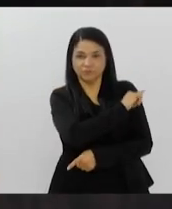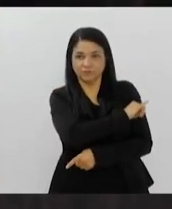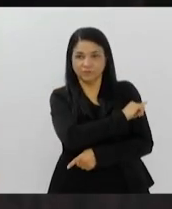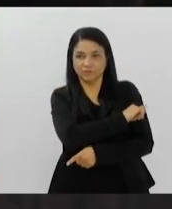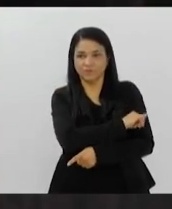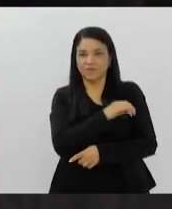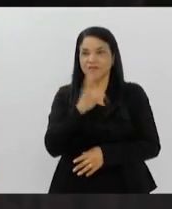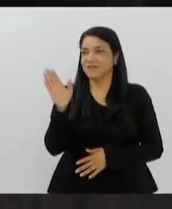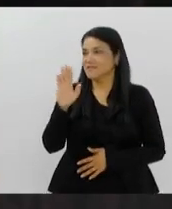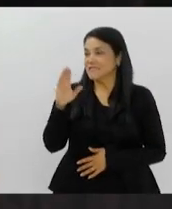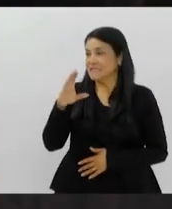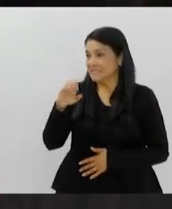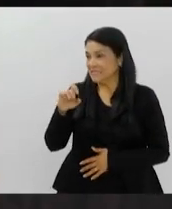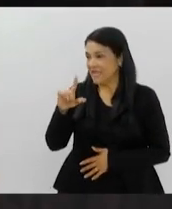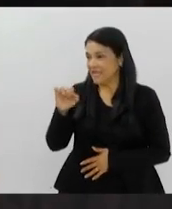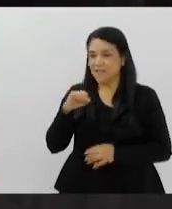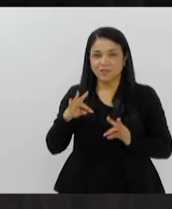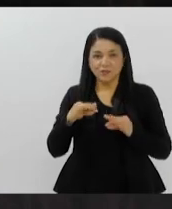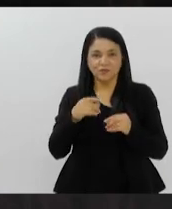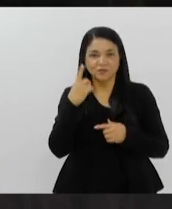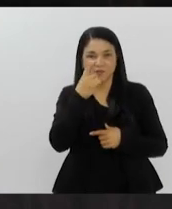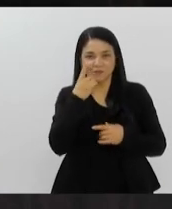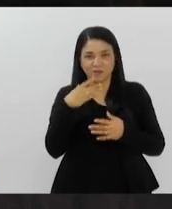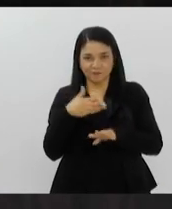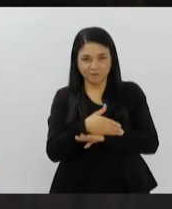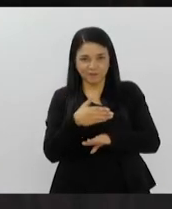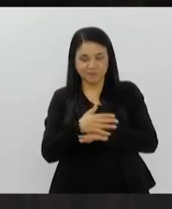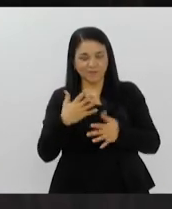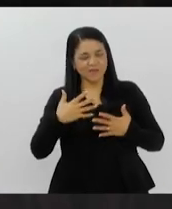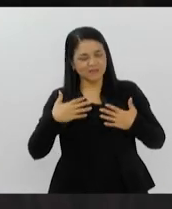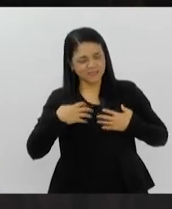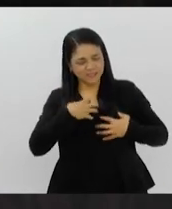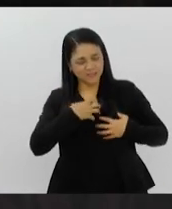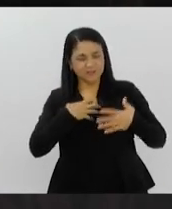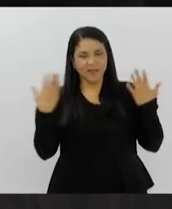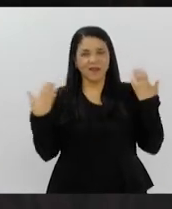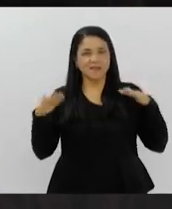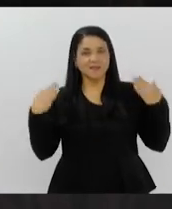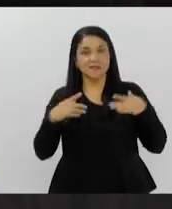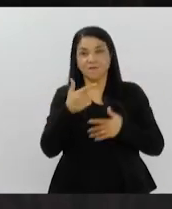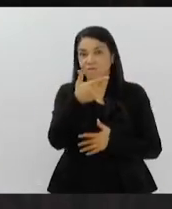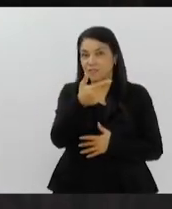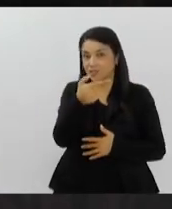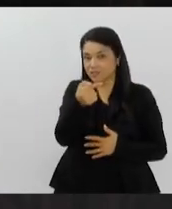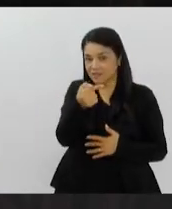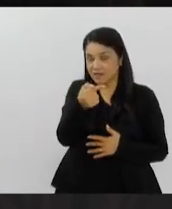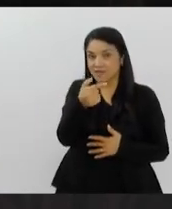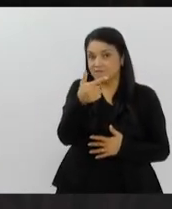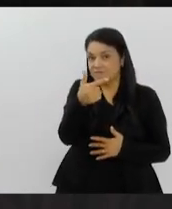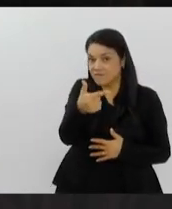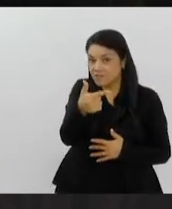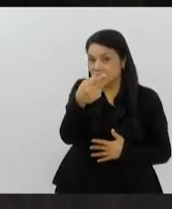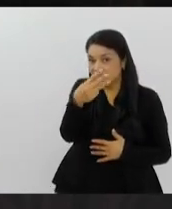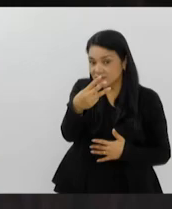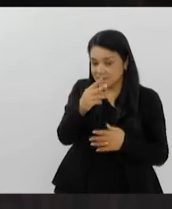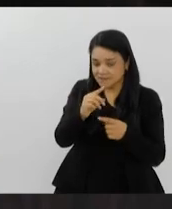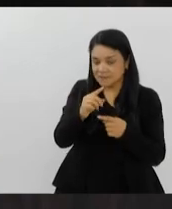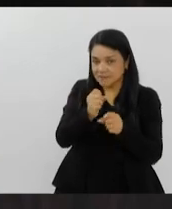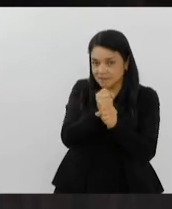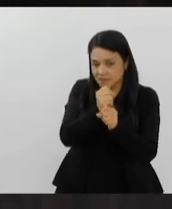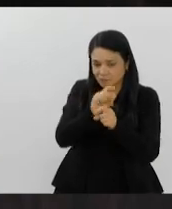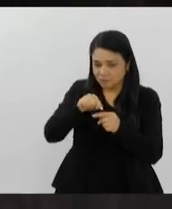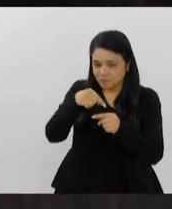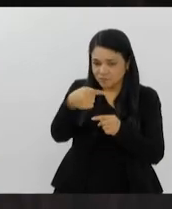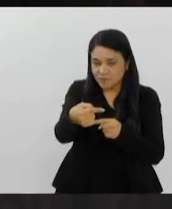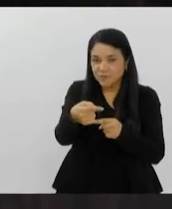os deputados presentes. Muita alegria, depois de 23 anos, a gente conseguir trazer a conferência mais